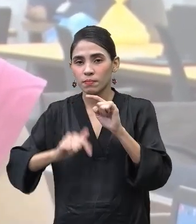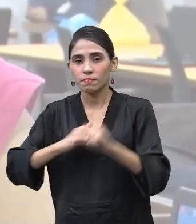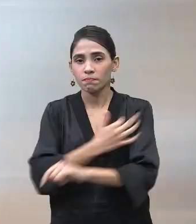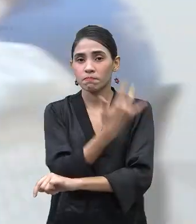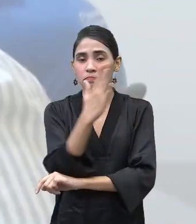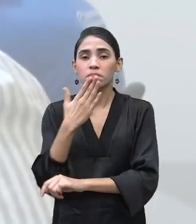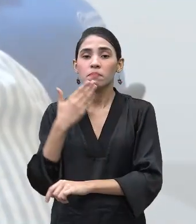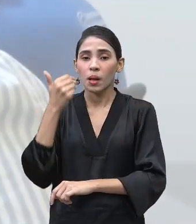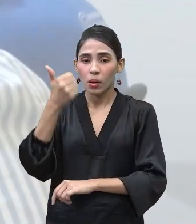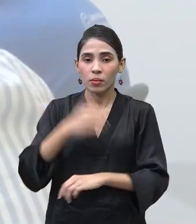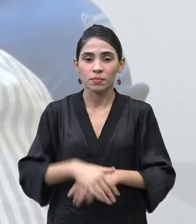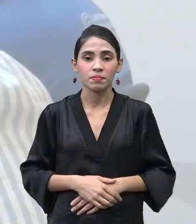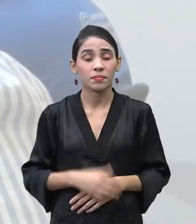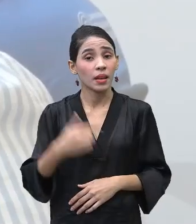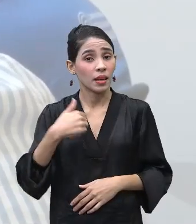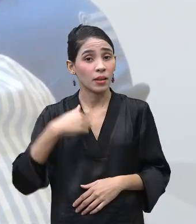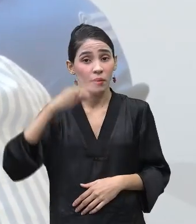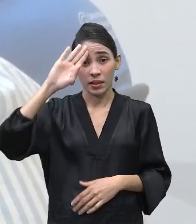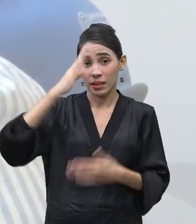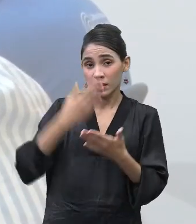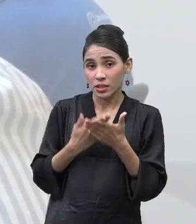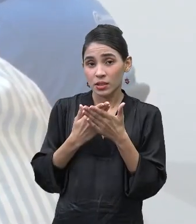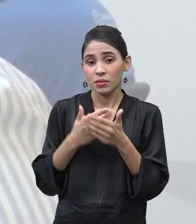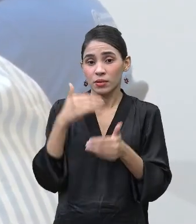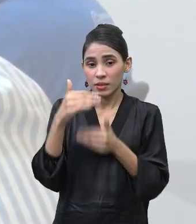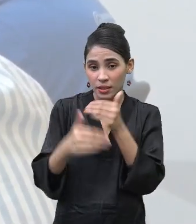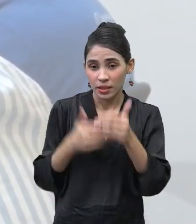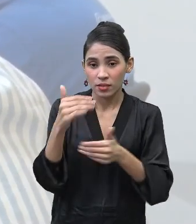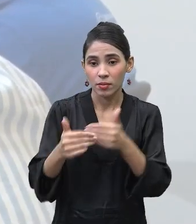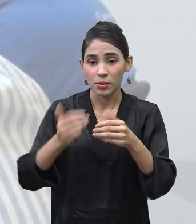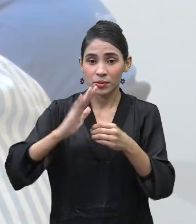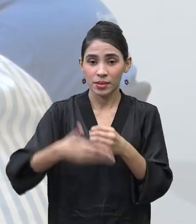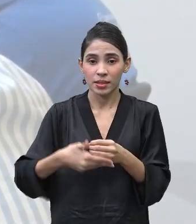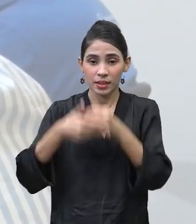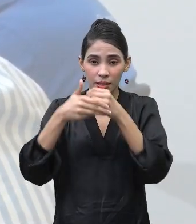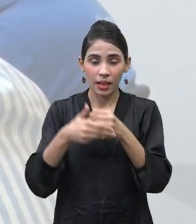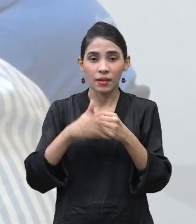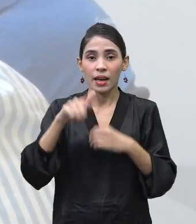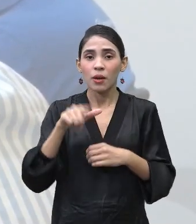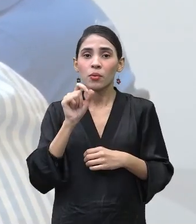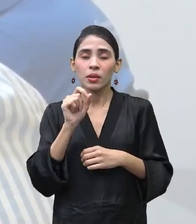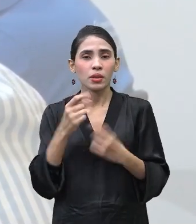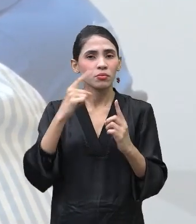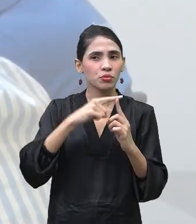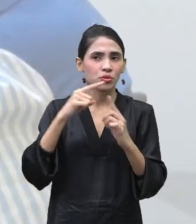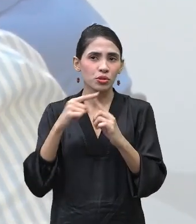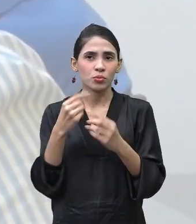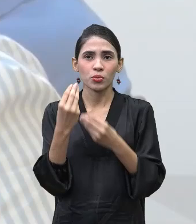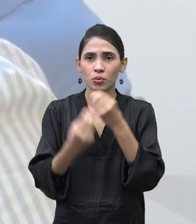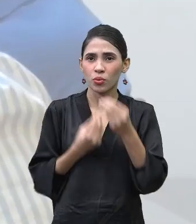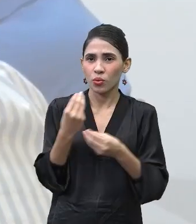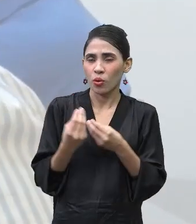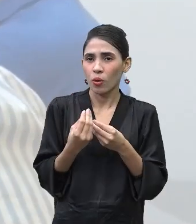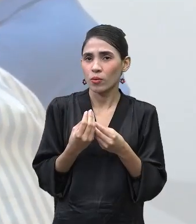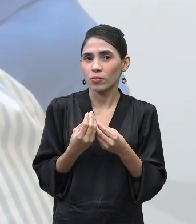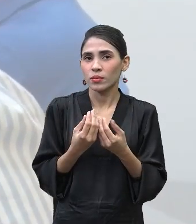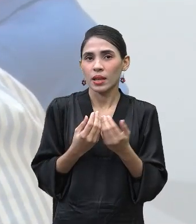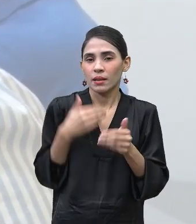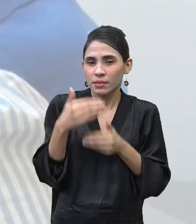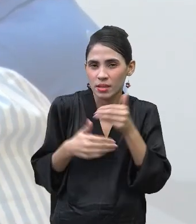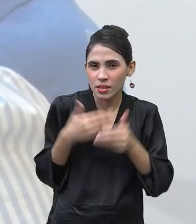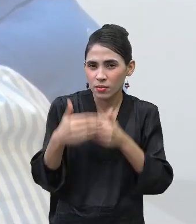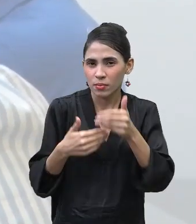maneira possível. Eu acredito que o desenvolvimento sustentável seja a forma como a gente se desenvolve, né,